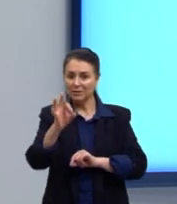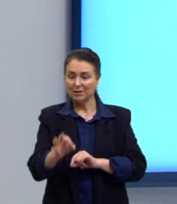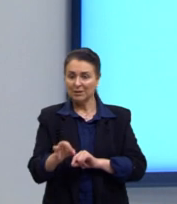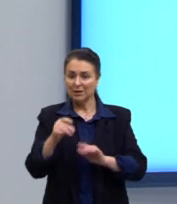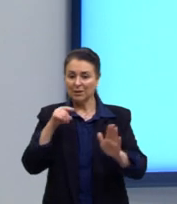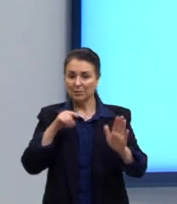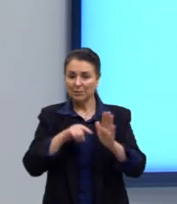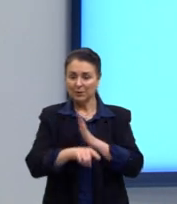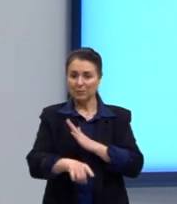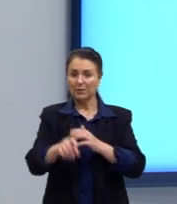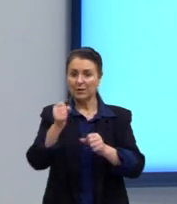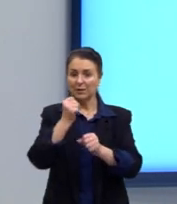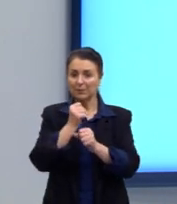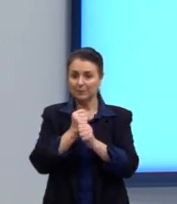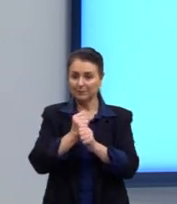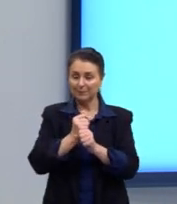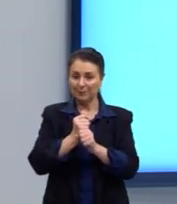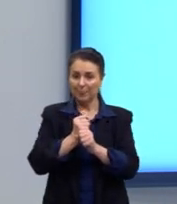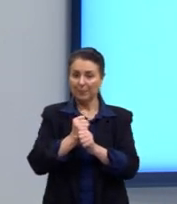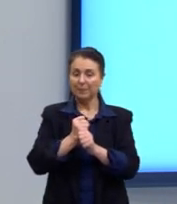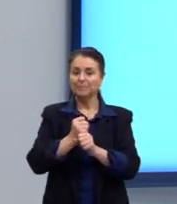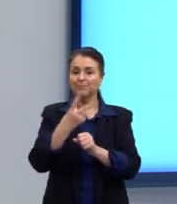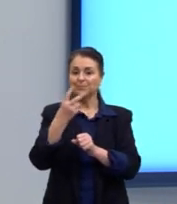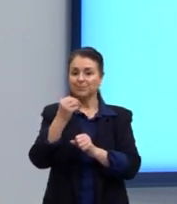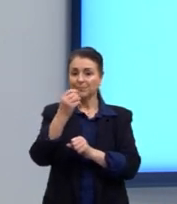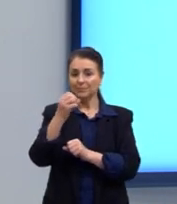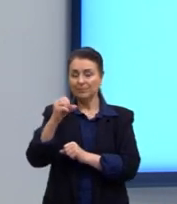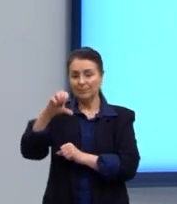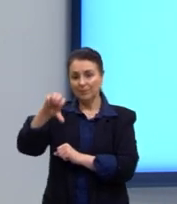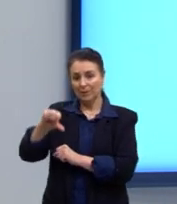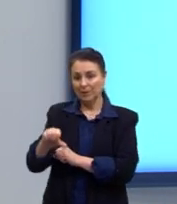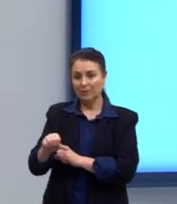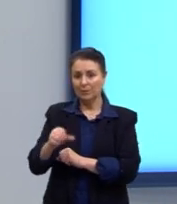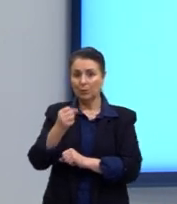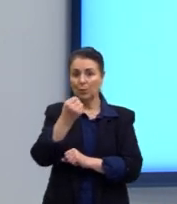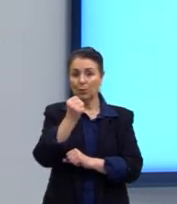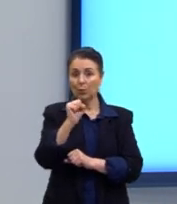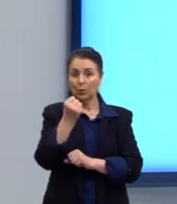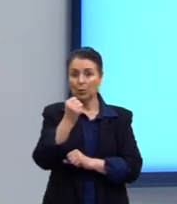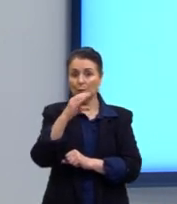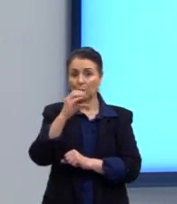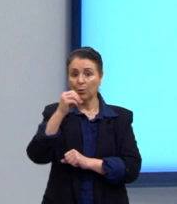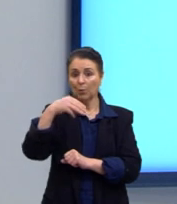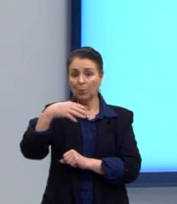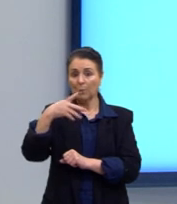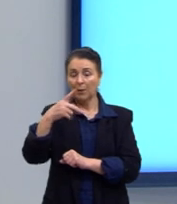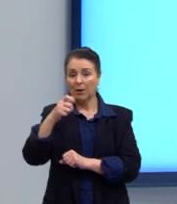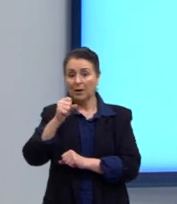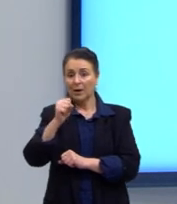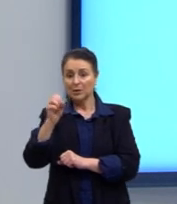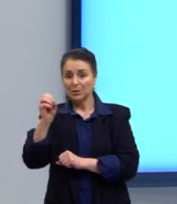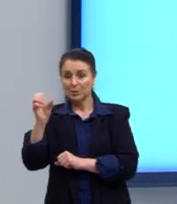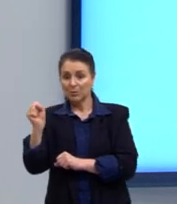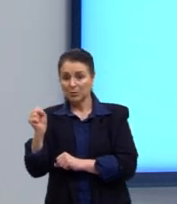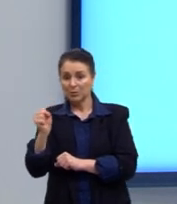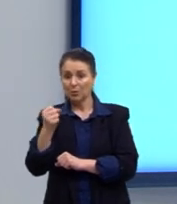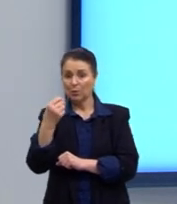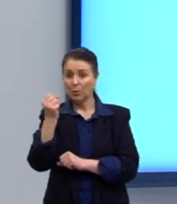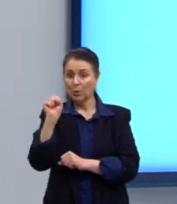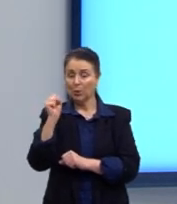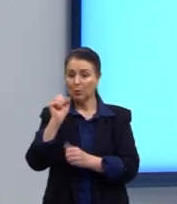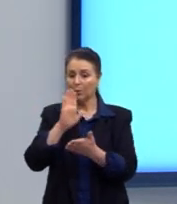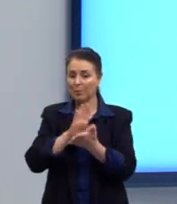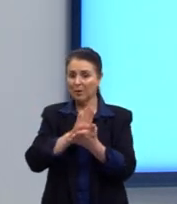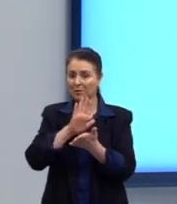Enem 2009 um trecho musical de oito compassos ou seja 8 batidas ali